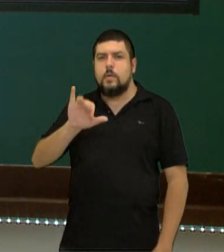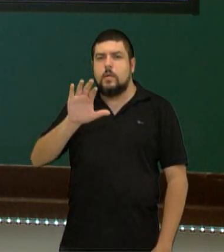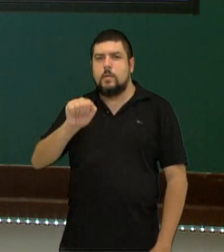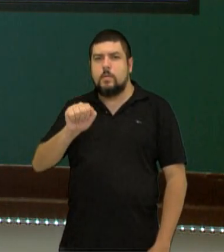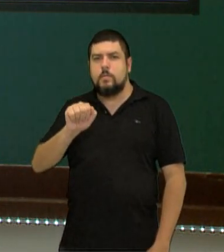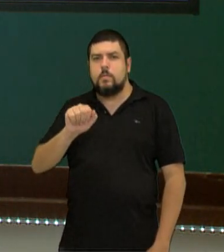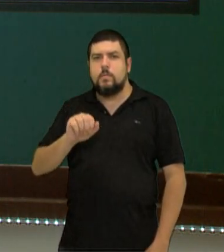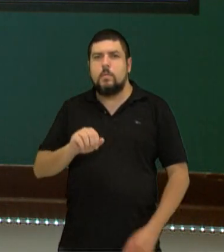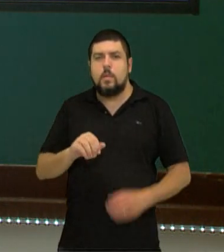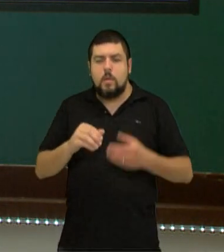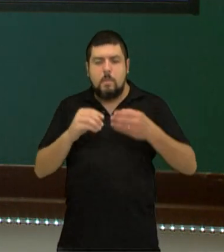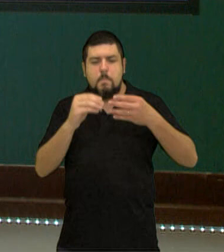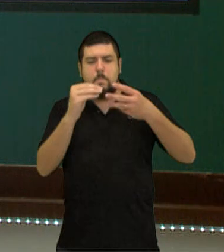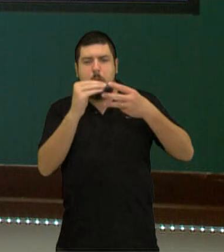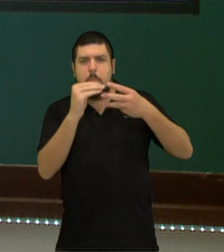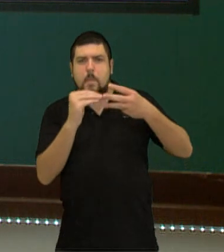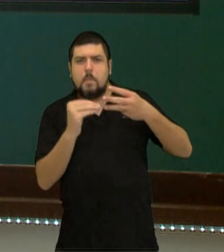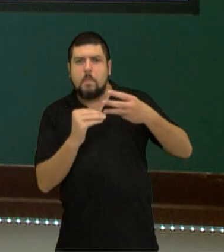Polifásicas,